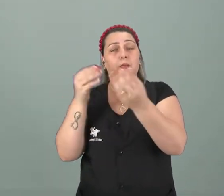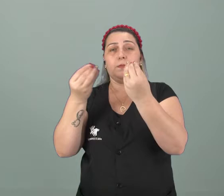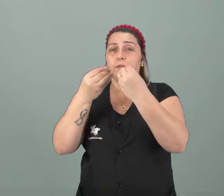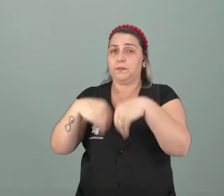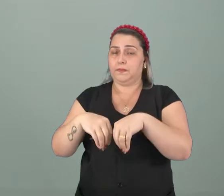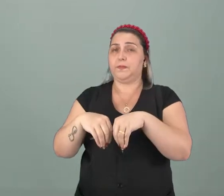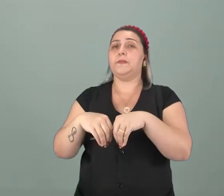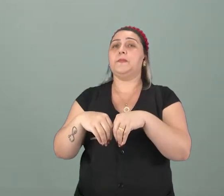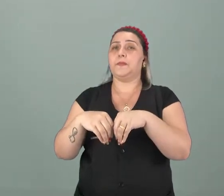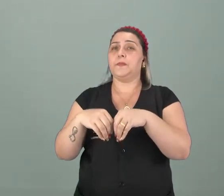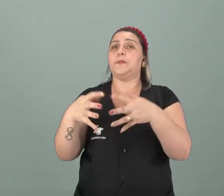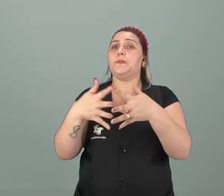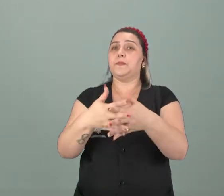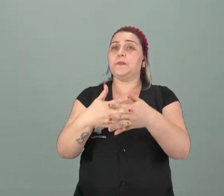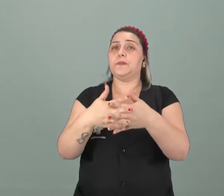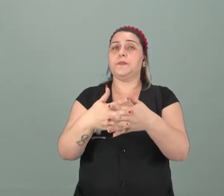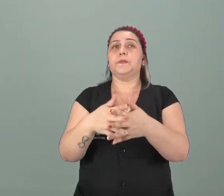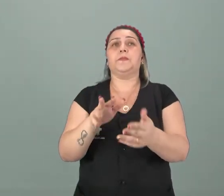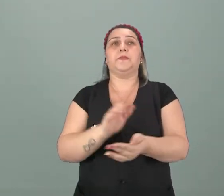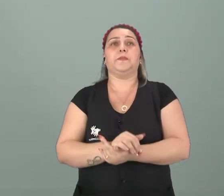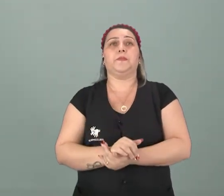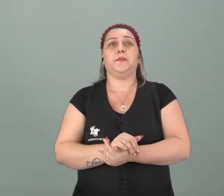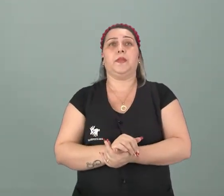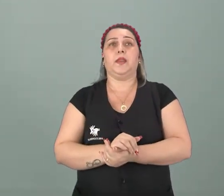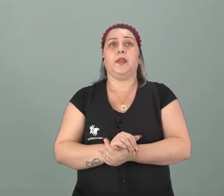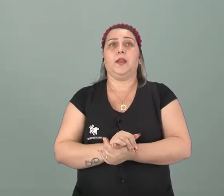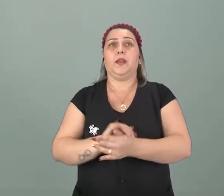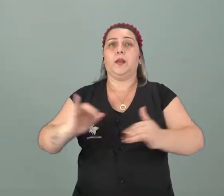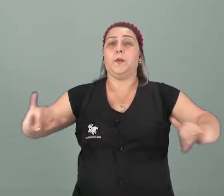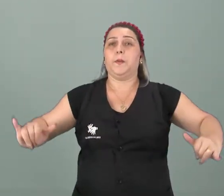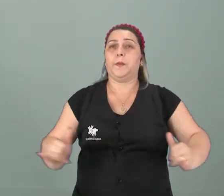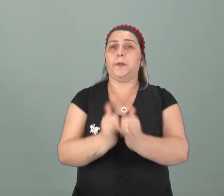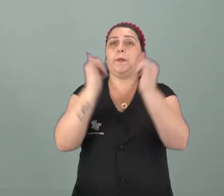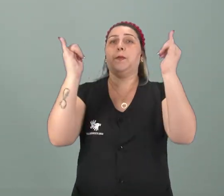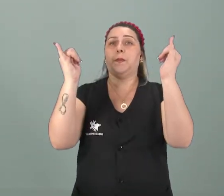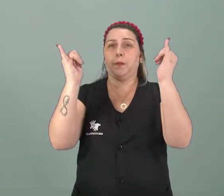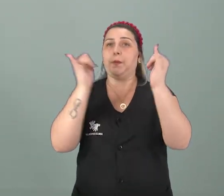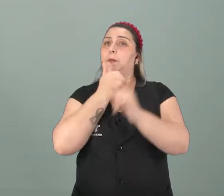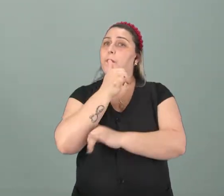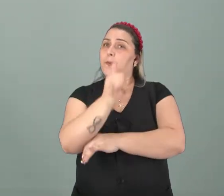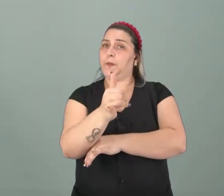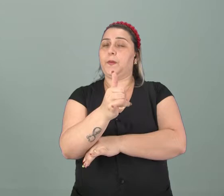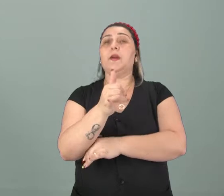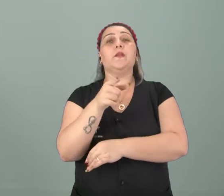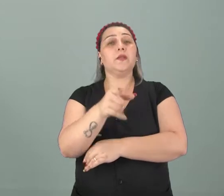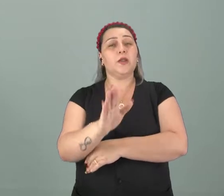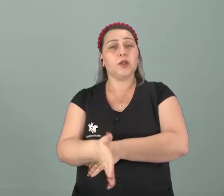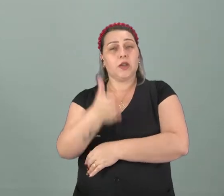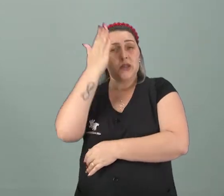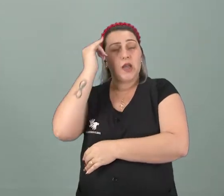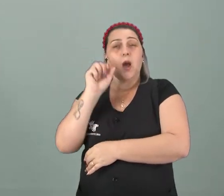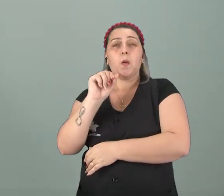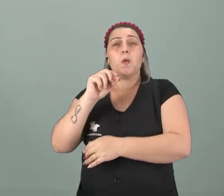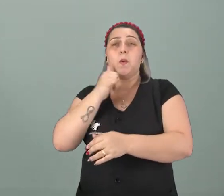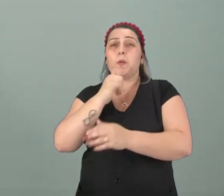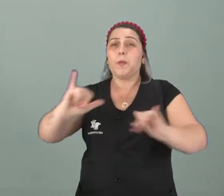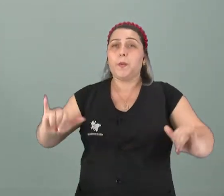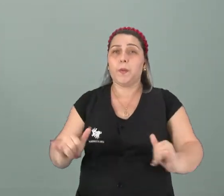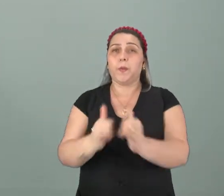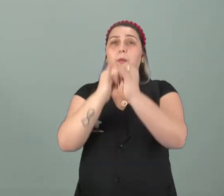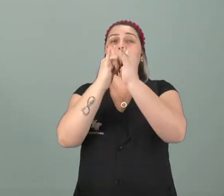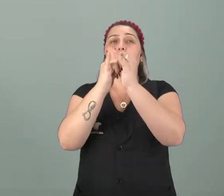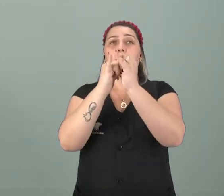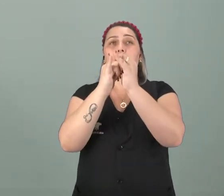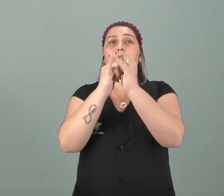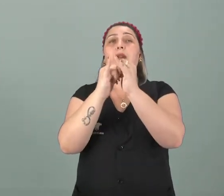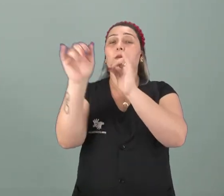né, que estão atrelados a eles, tá? Começando pela energia hidrelétrica, né, você já sabe o que é energia hidrelétrica, é aquela que